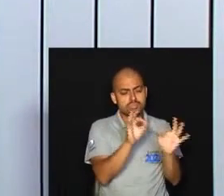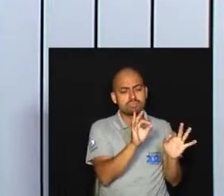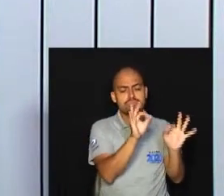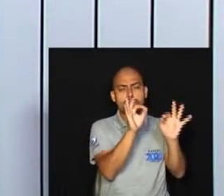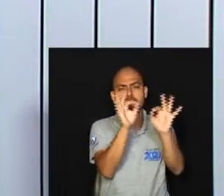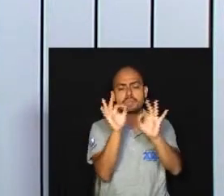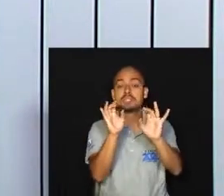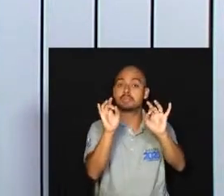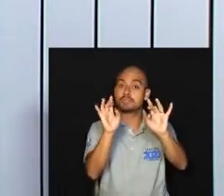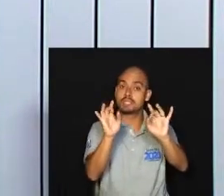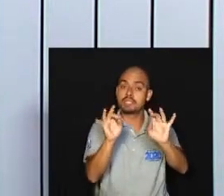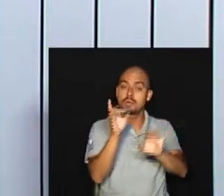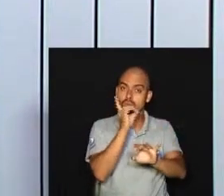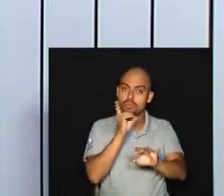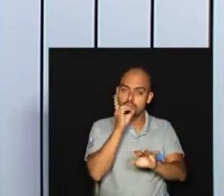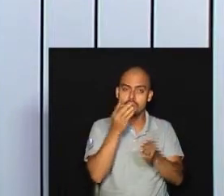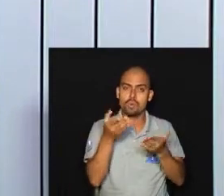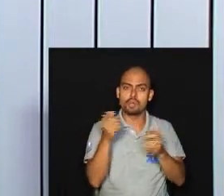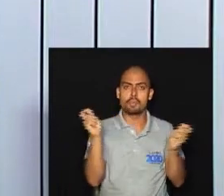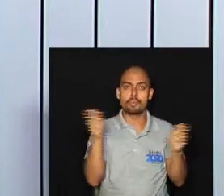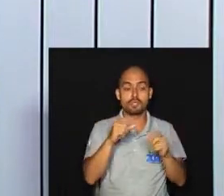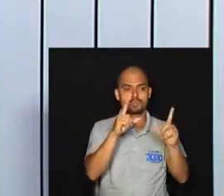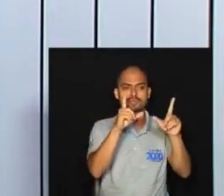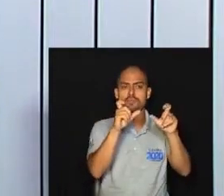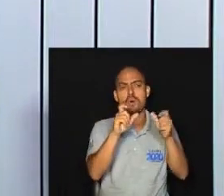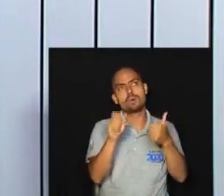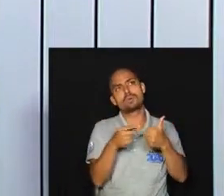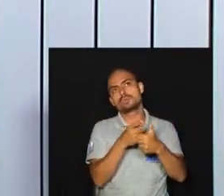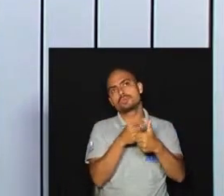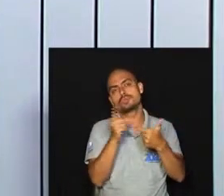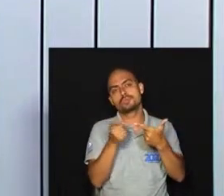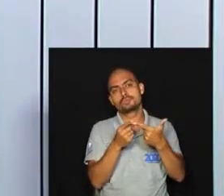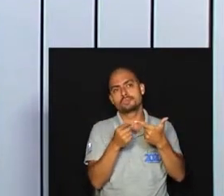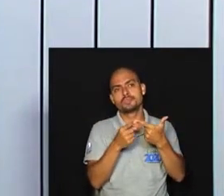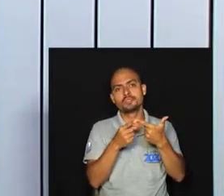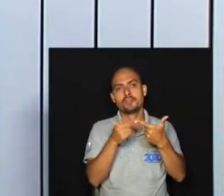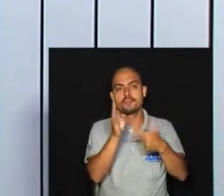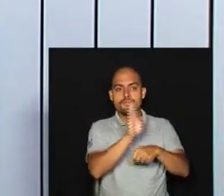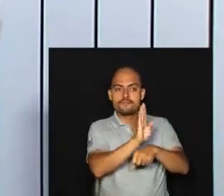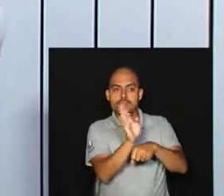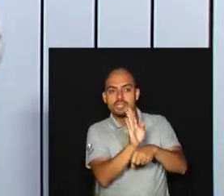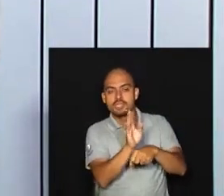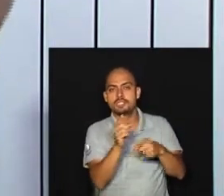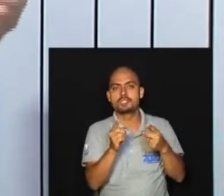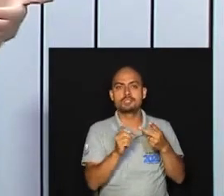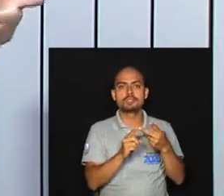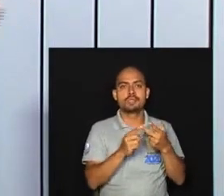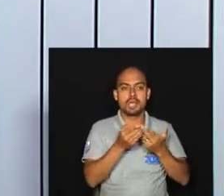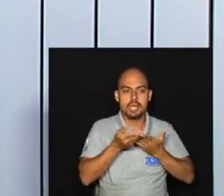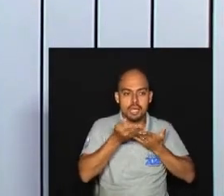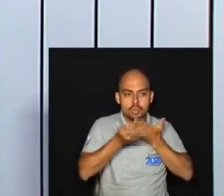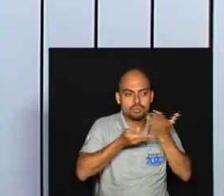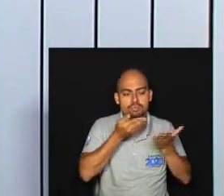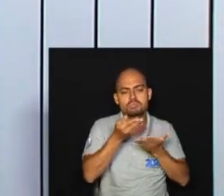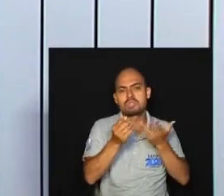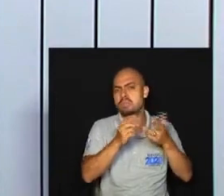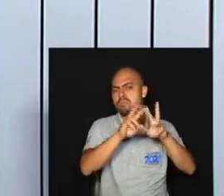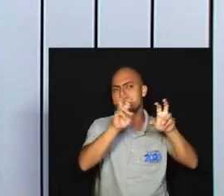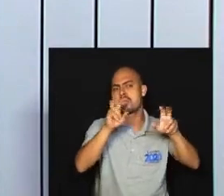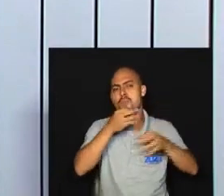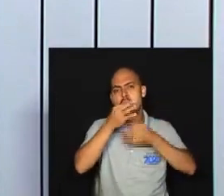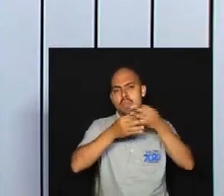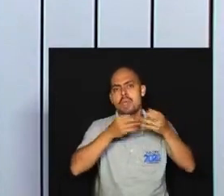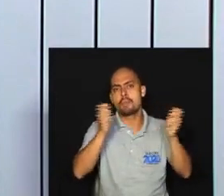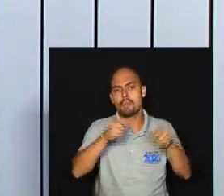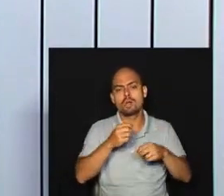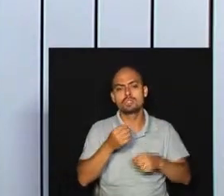toda especial para este domingo? Mande uma foto, mande um vídeo, um elogio, uma sugestão de tema. O número do